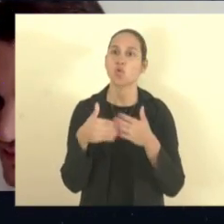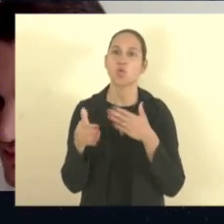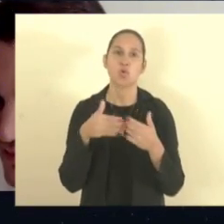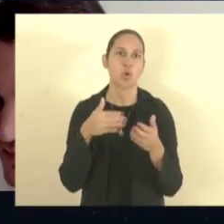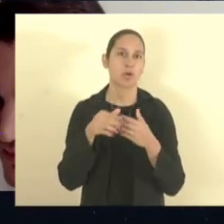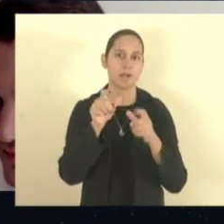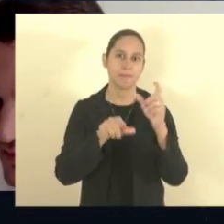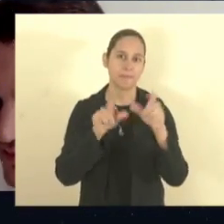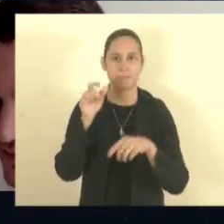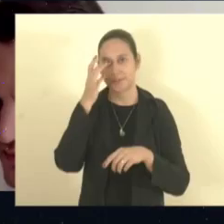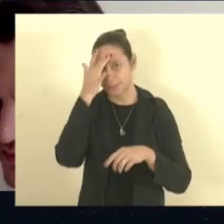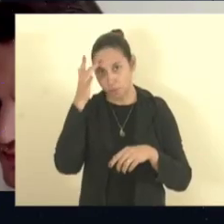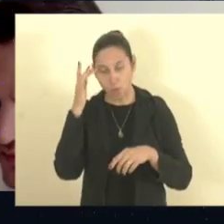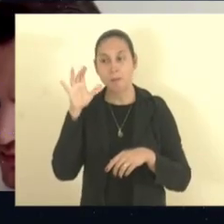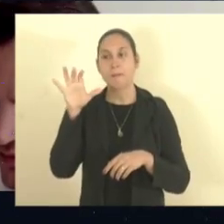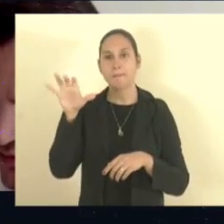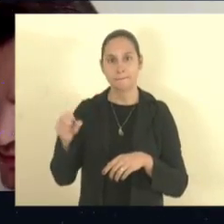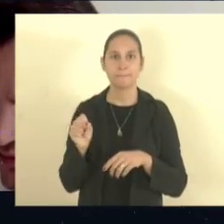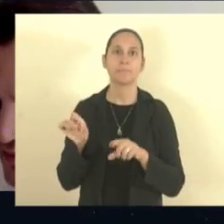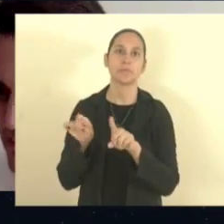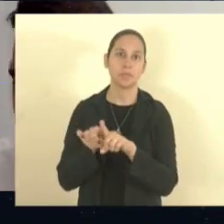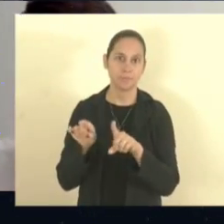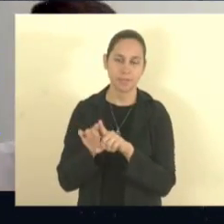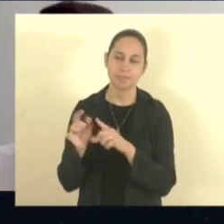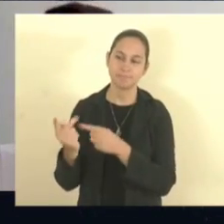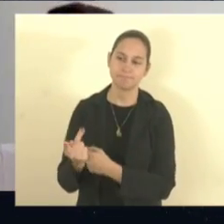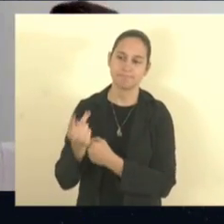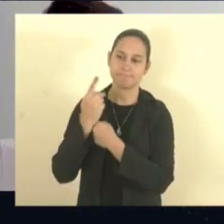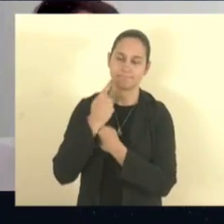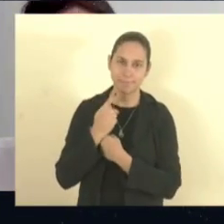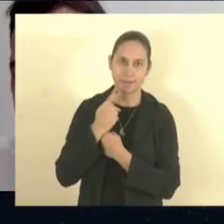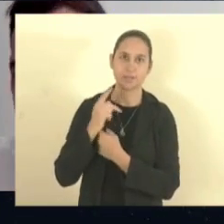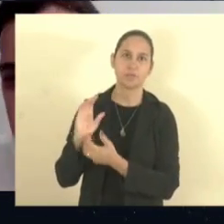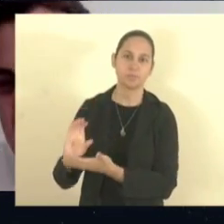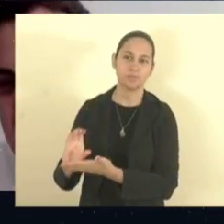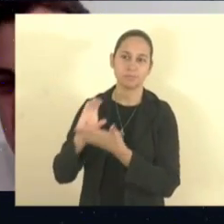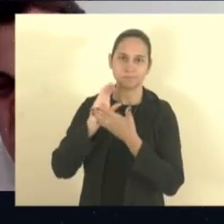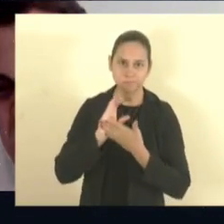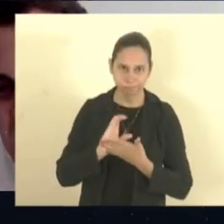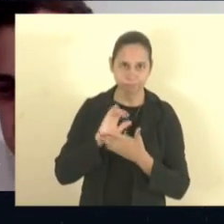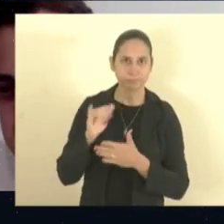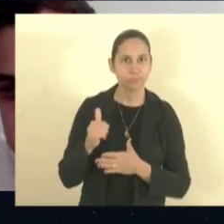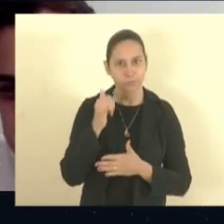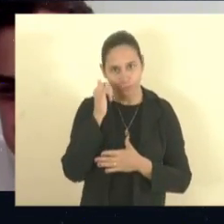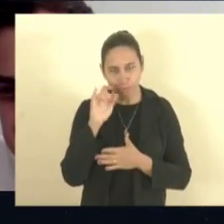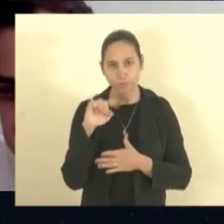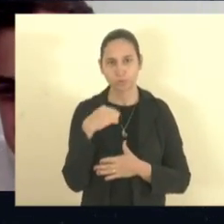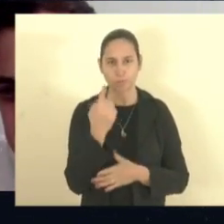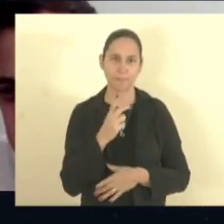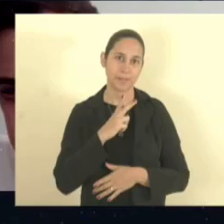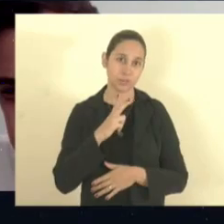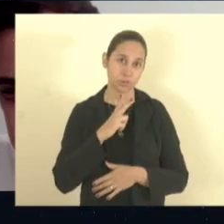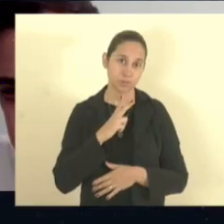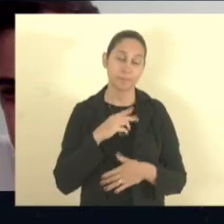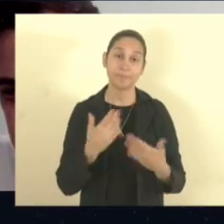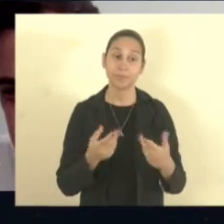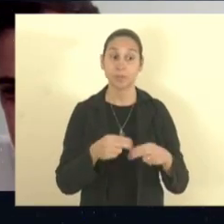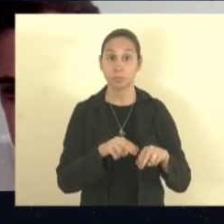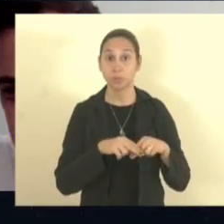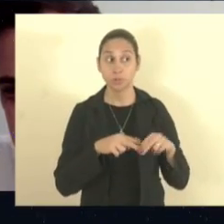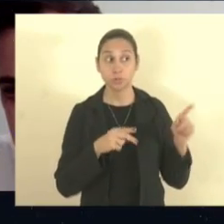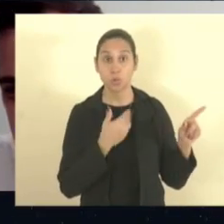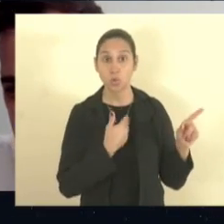essa capacidade pegaria para poder fazer investimento, para poder cuidar de um negócio nosso, e o governo, muito